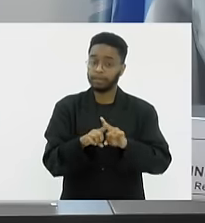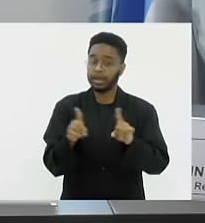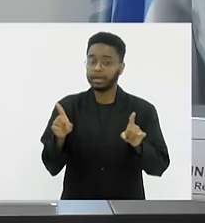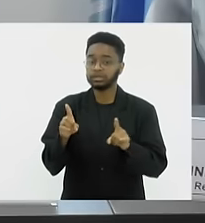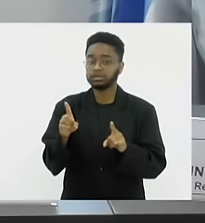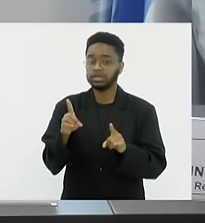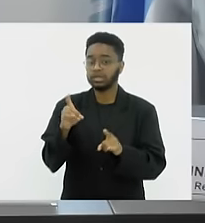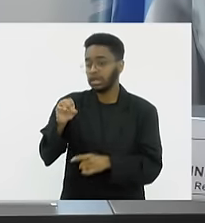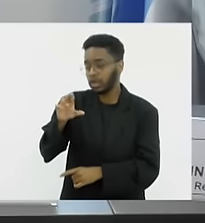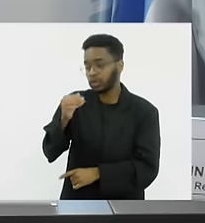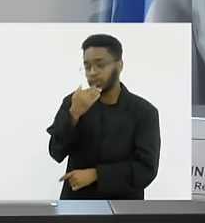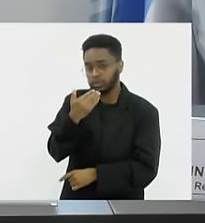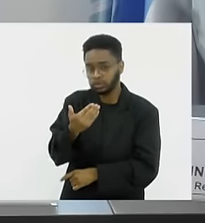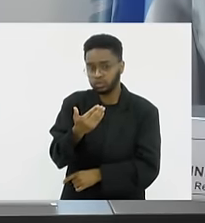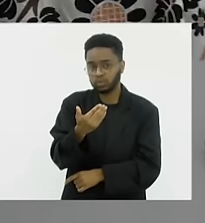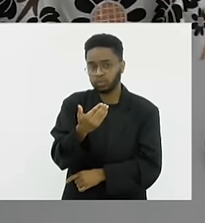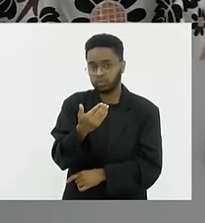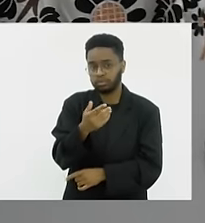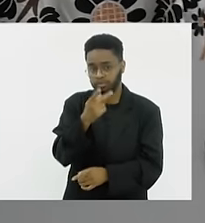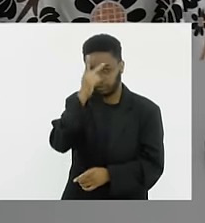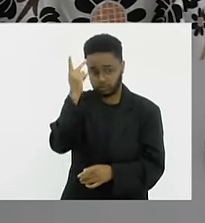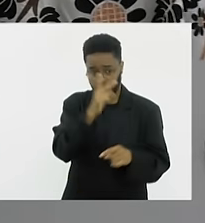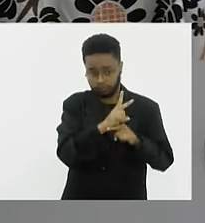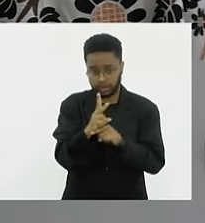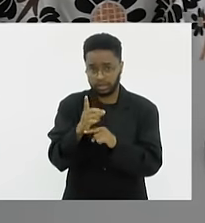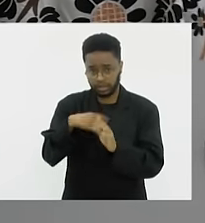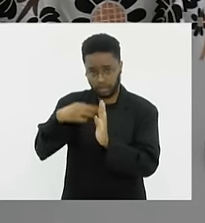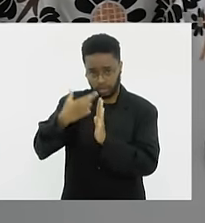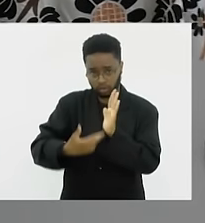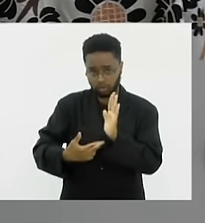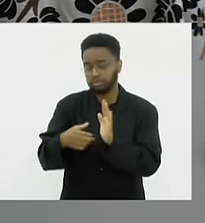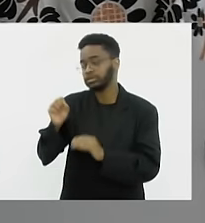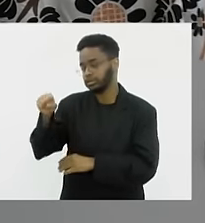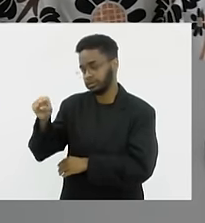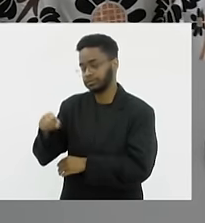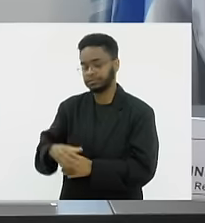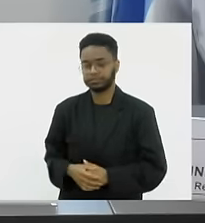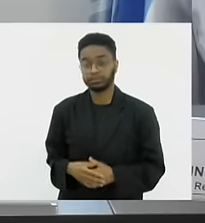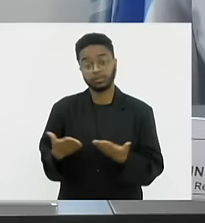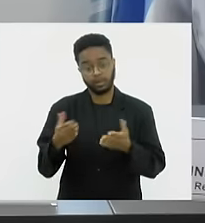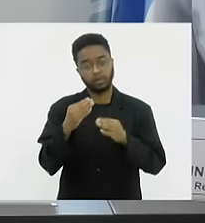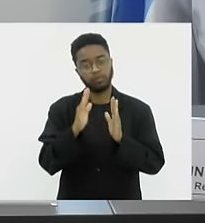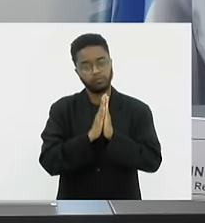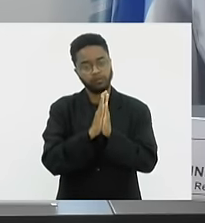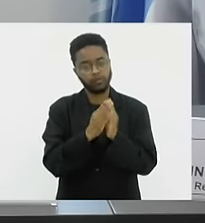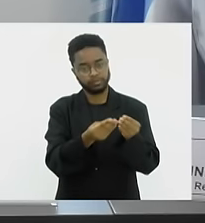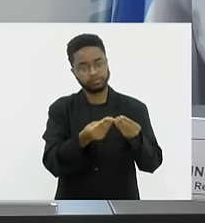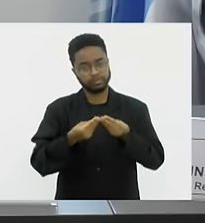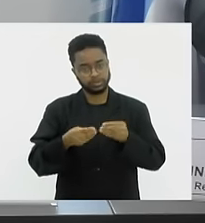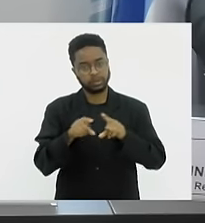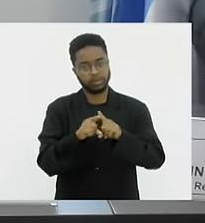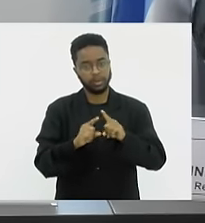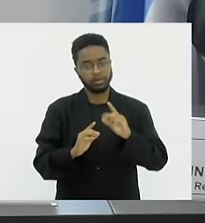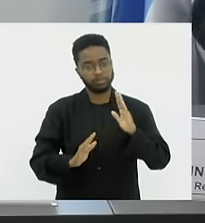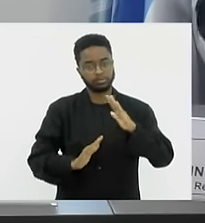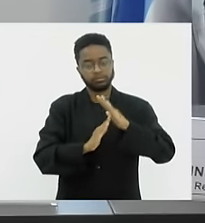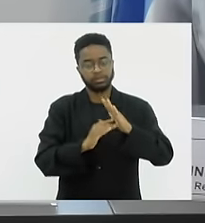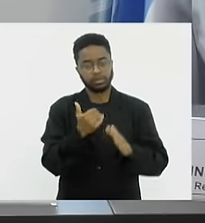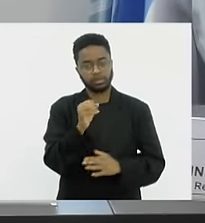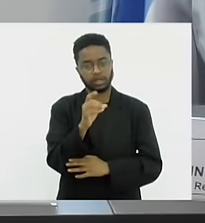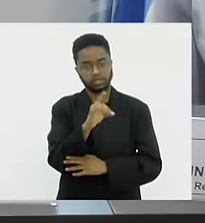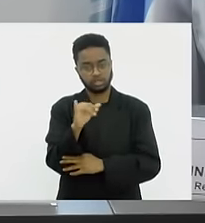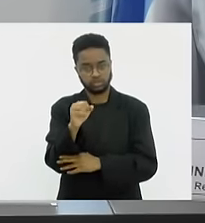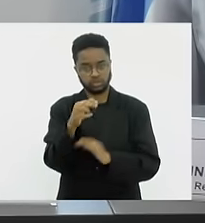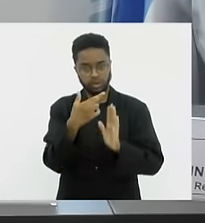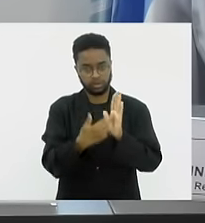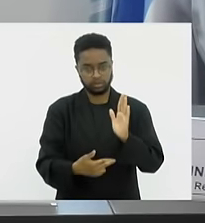in loco? Sim, senhor. Tem relatório dessa fiscalização? Sim, senhor. Então, por favor, remeta essa comissão também em 10 dias o relatório e